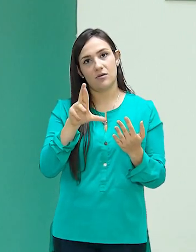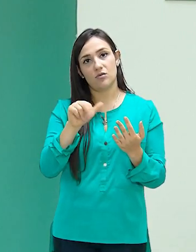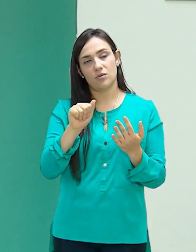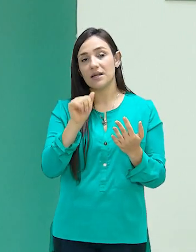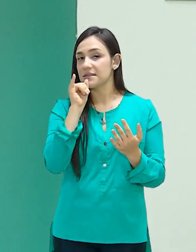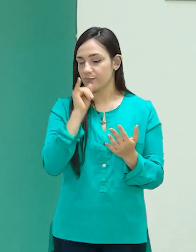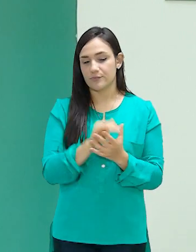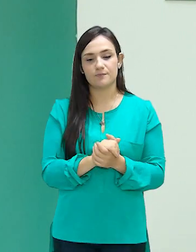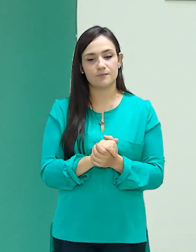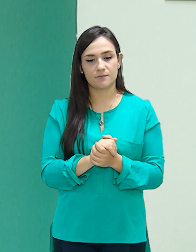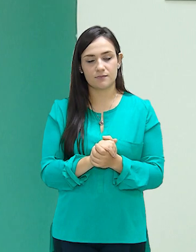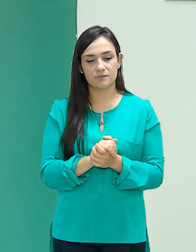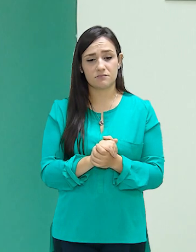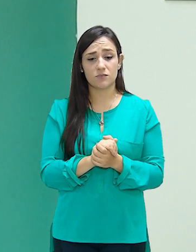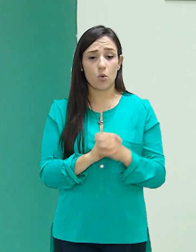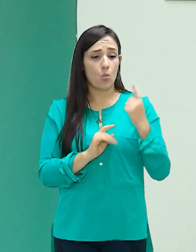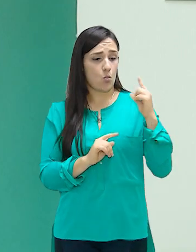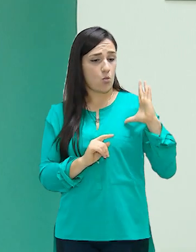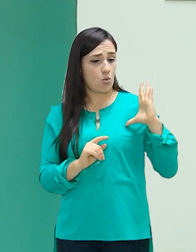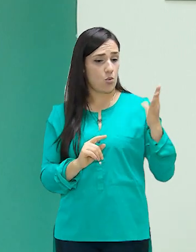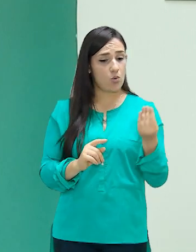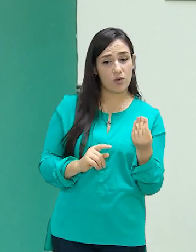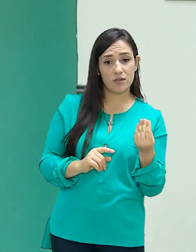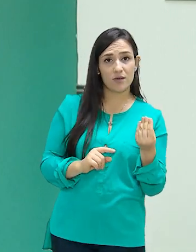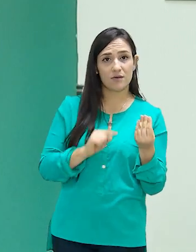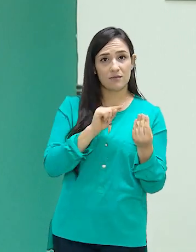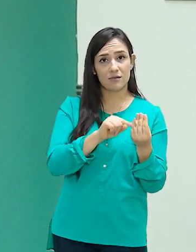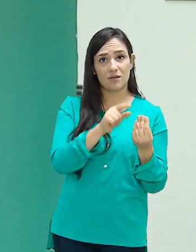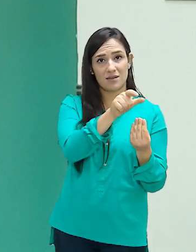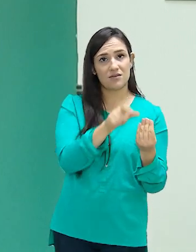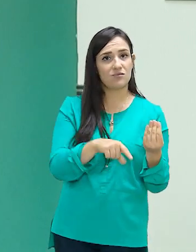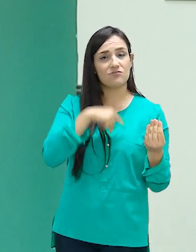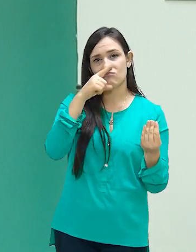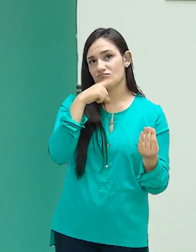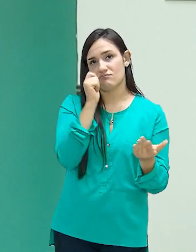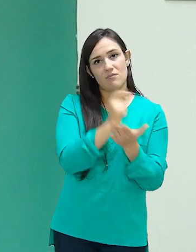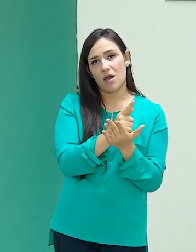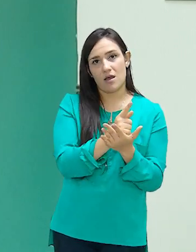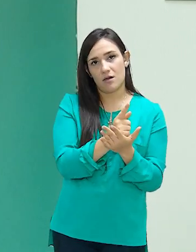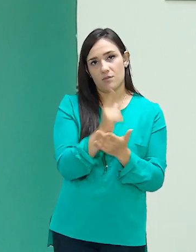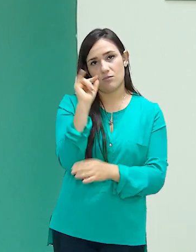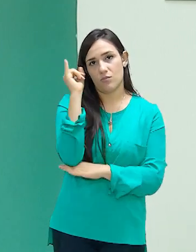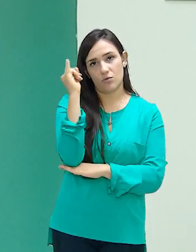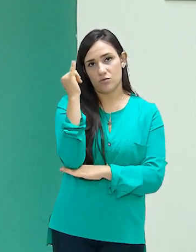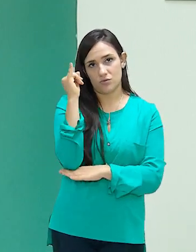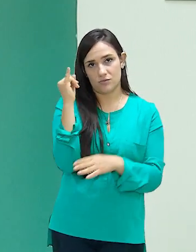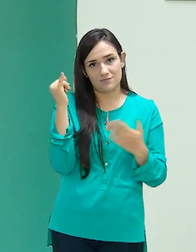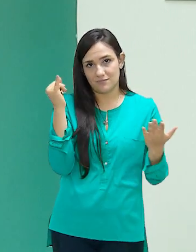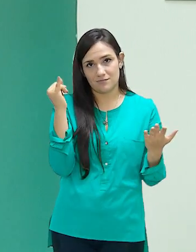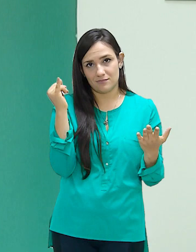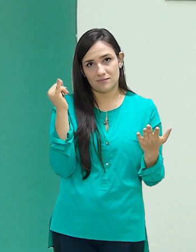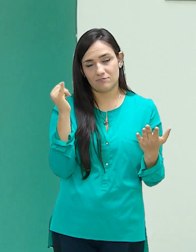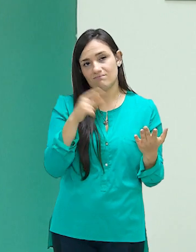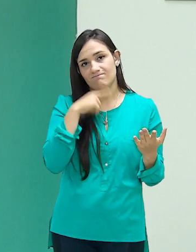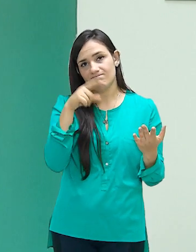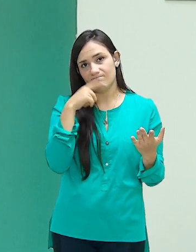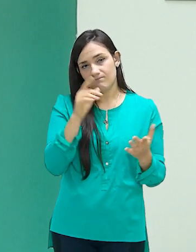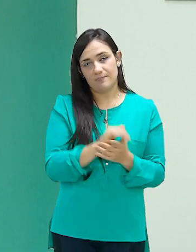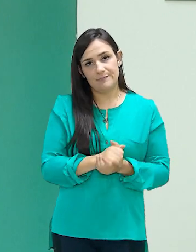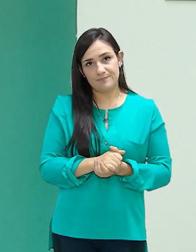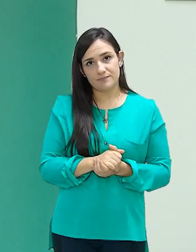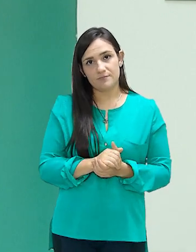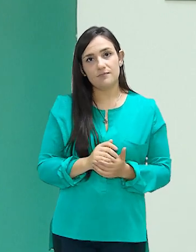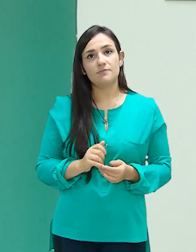de o herdeiro ou os herdeiros, eles não têm condições financeiras de pagar aquele